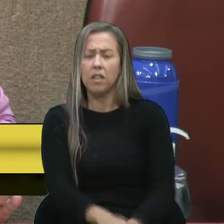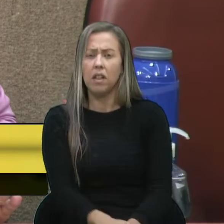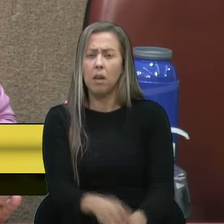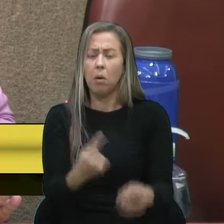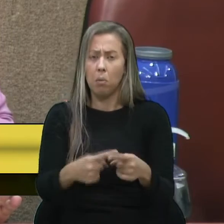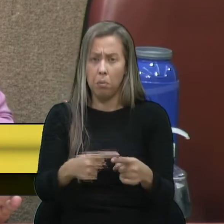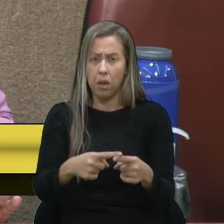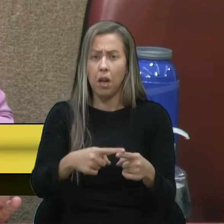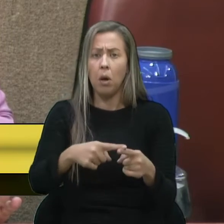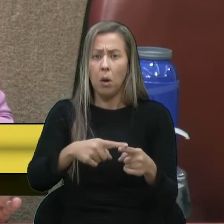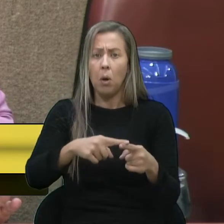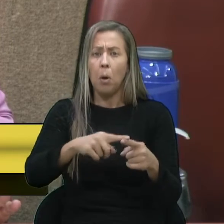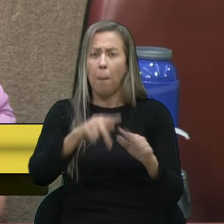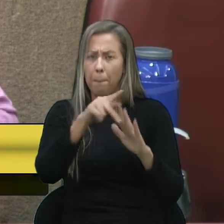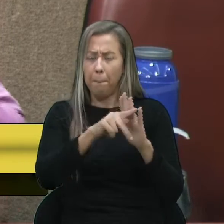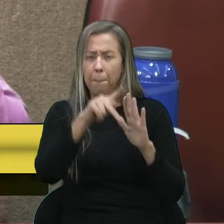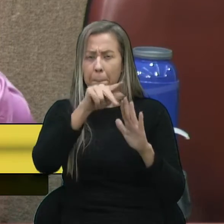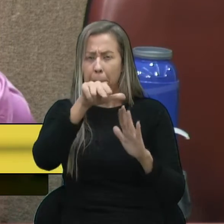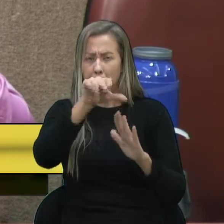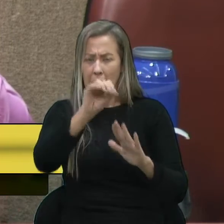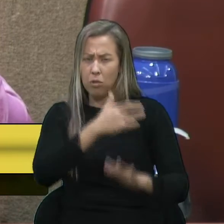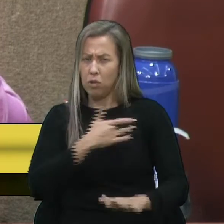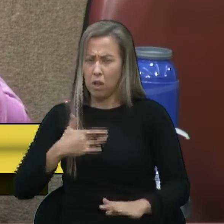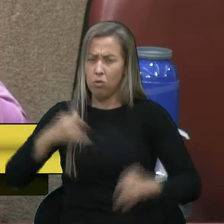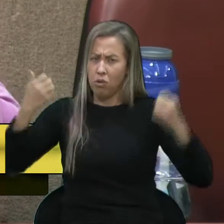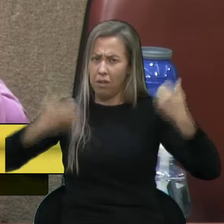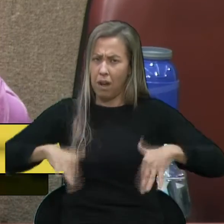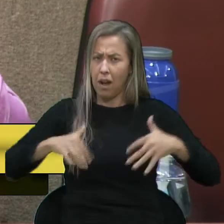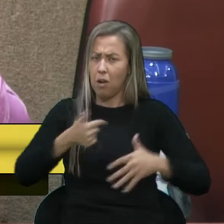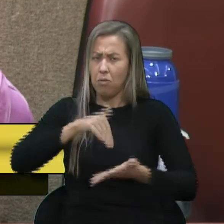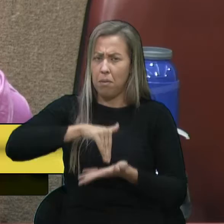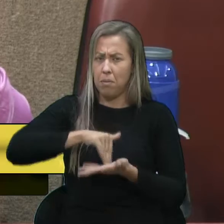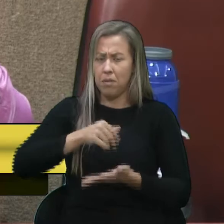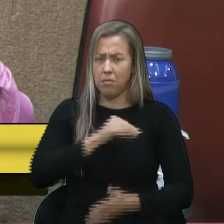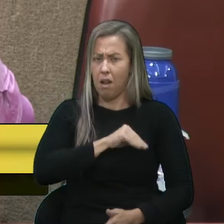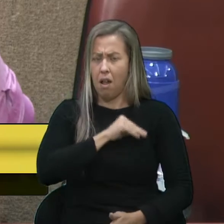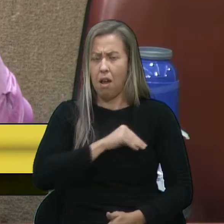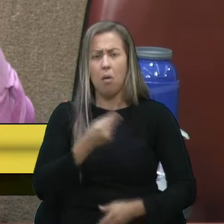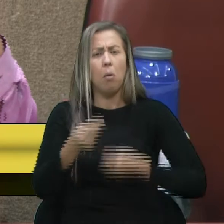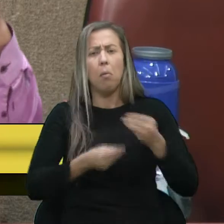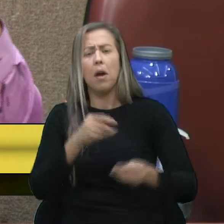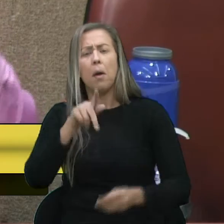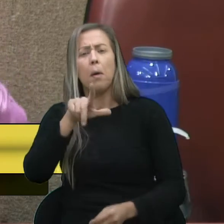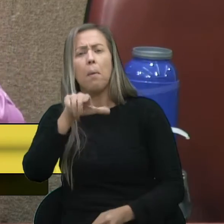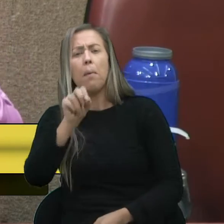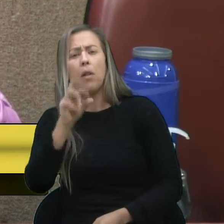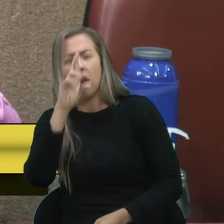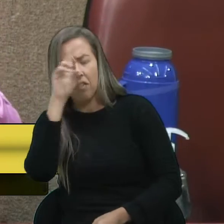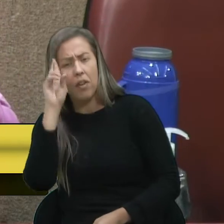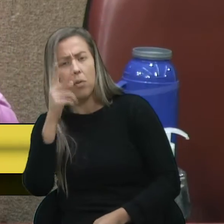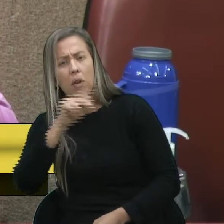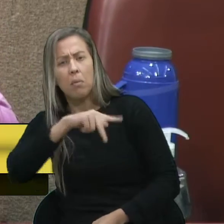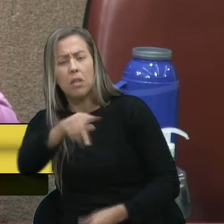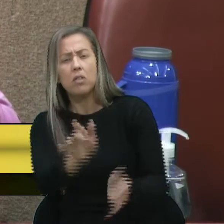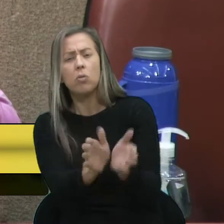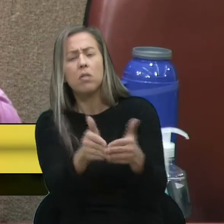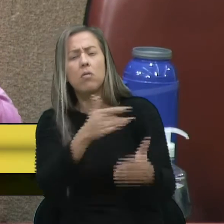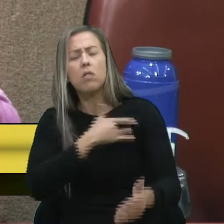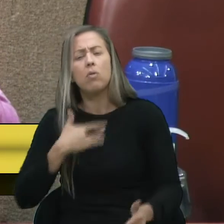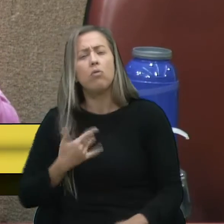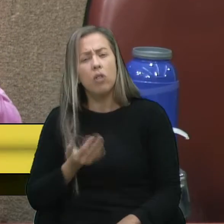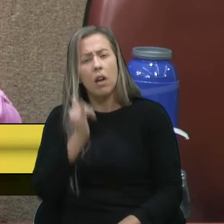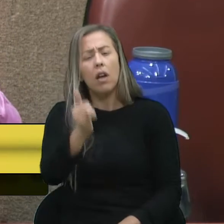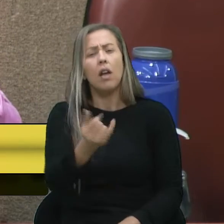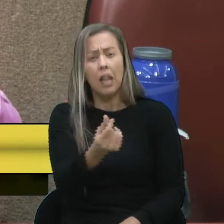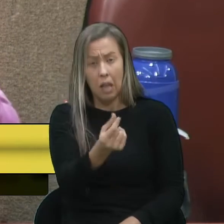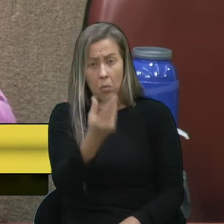o plano de saúde já está bem caro, aliás, e não tem piso salarial. Como é que está o plano aí, vereador Rafael? O senhor que é presidente da Comissão de Saúde, tem